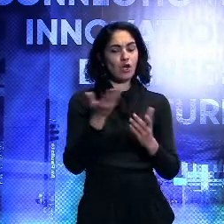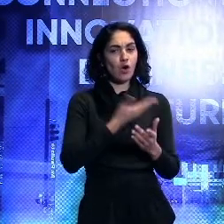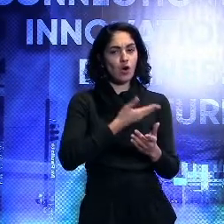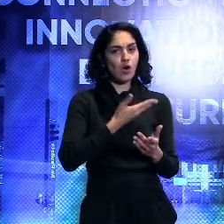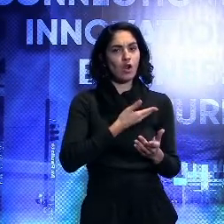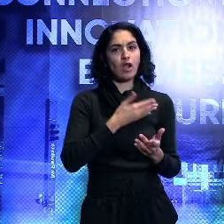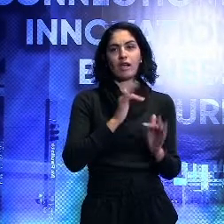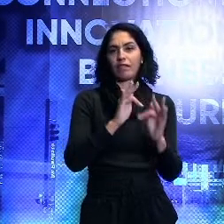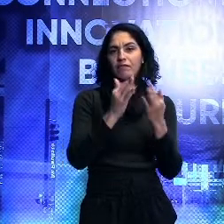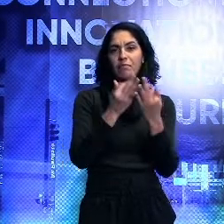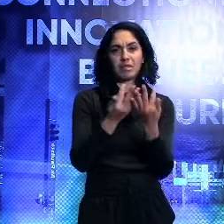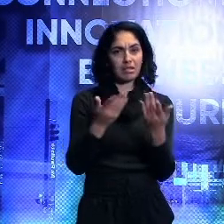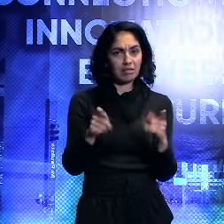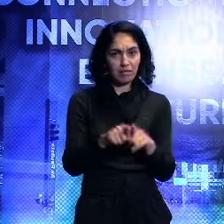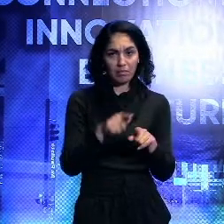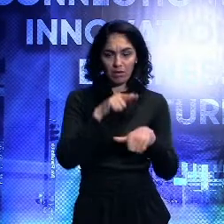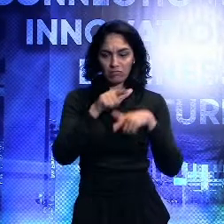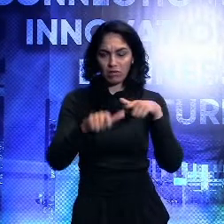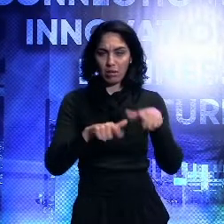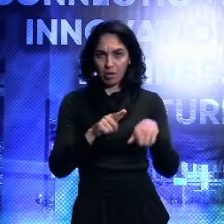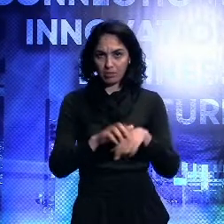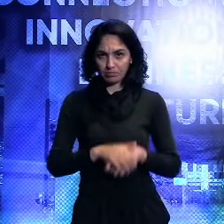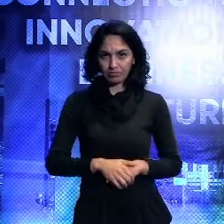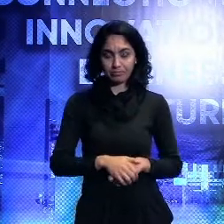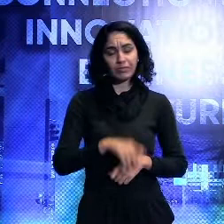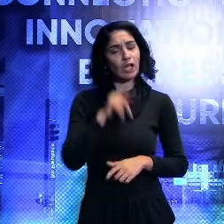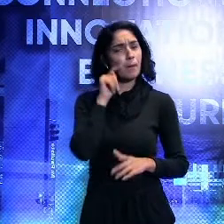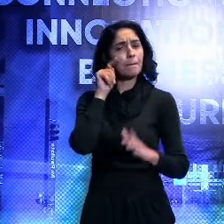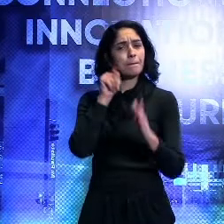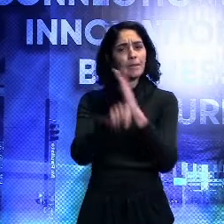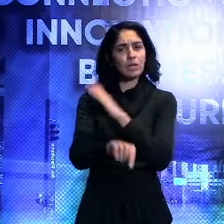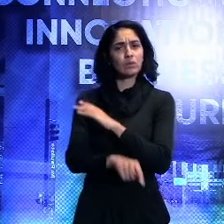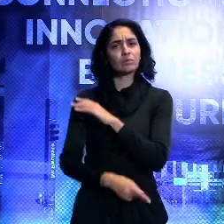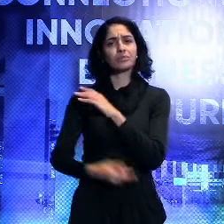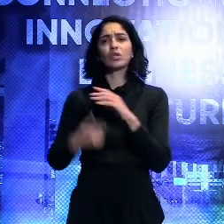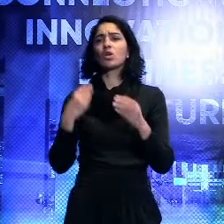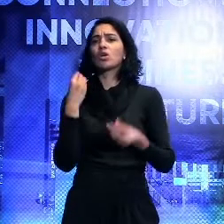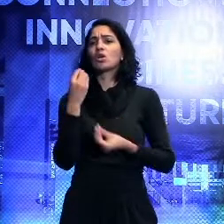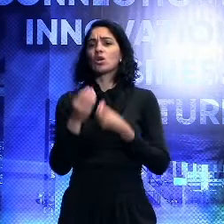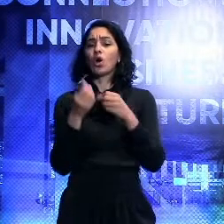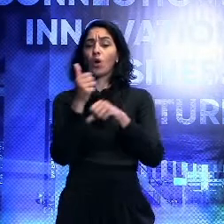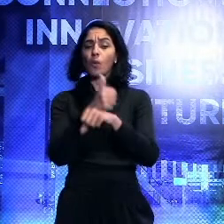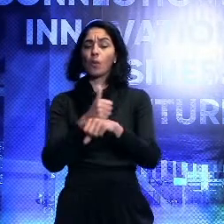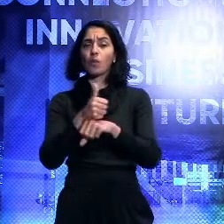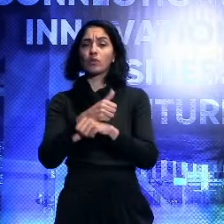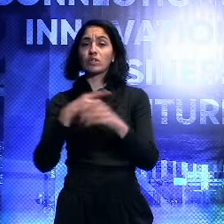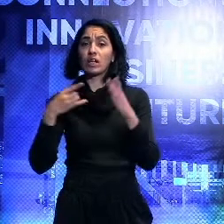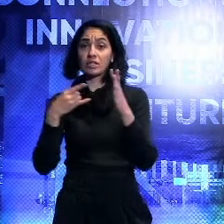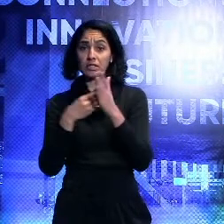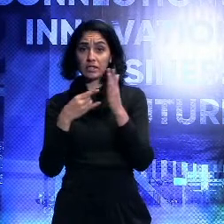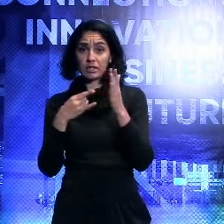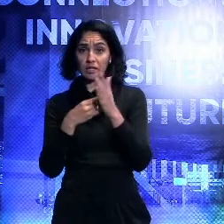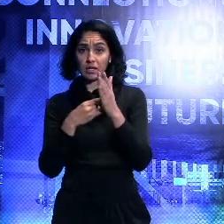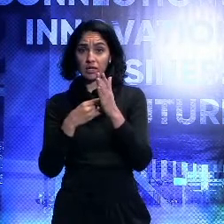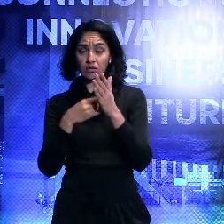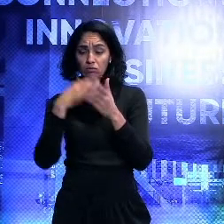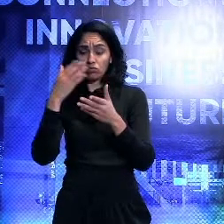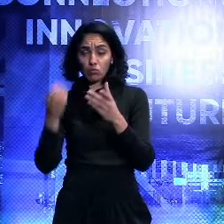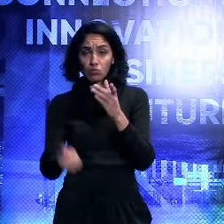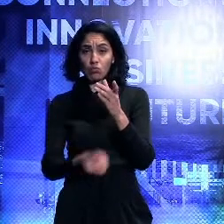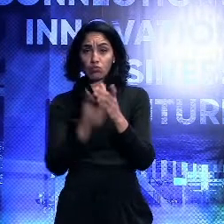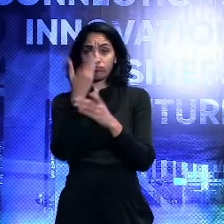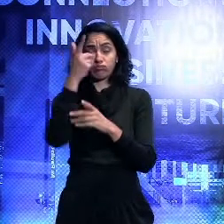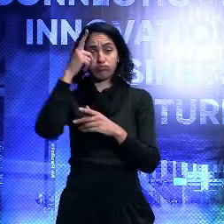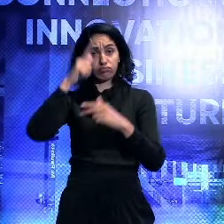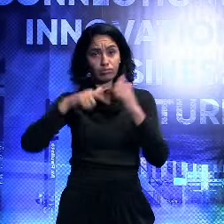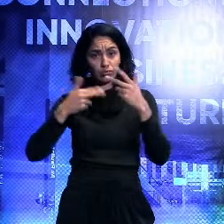seu. E aí, eu pergunto para vocês, como profissionais que desenvolvem produtos ou serviços para os seus usuários,